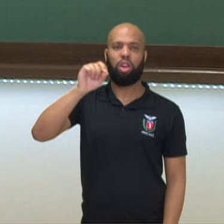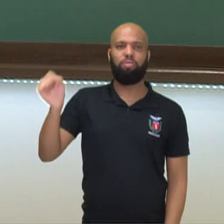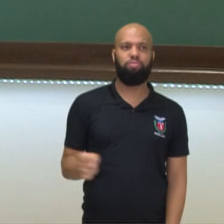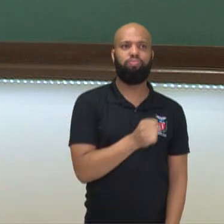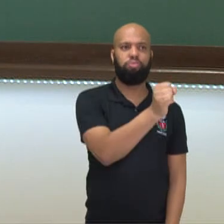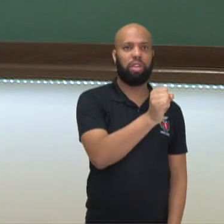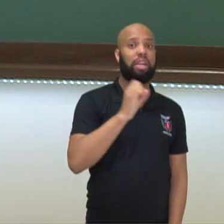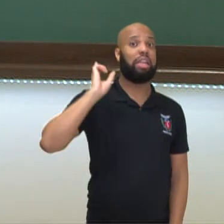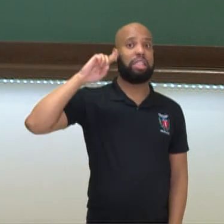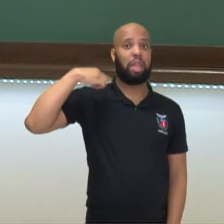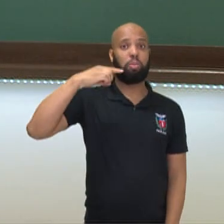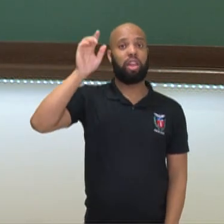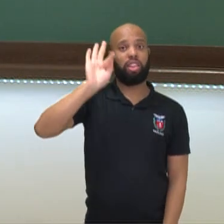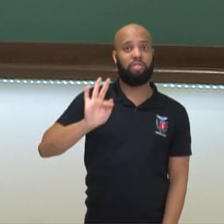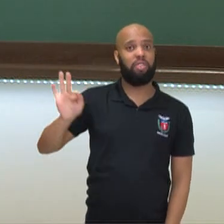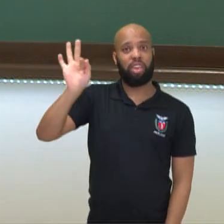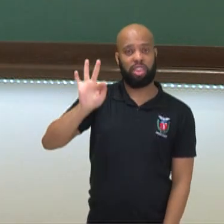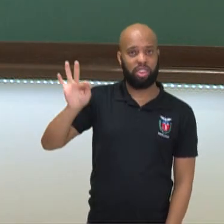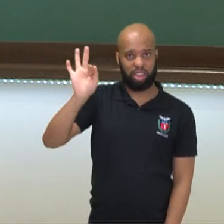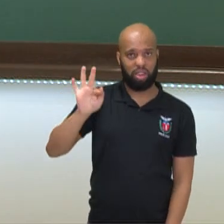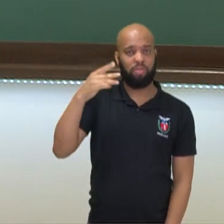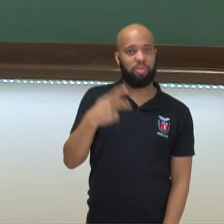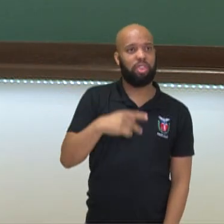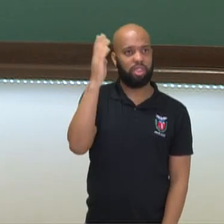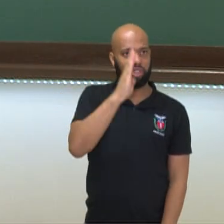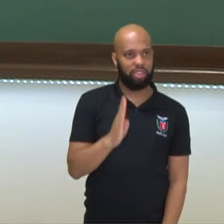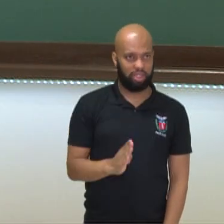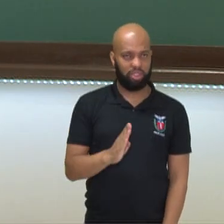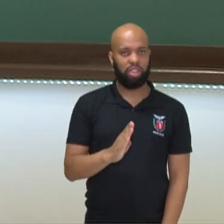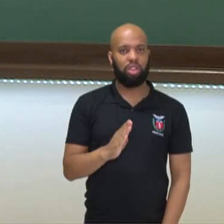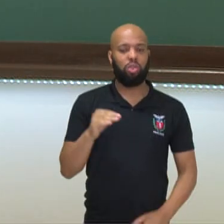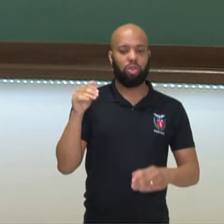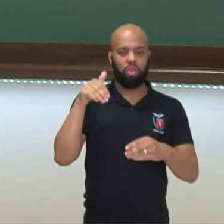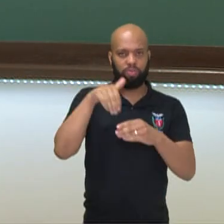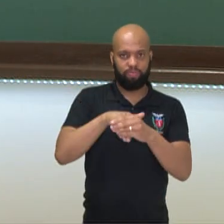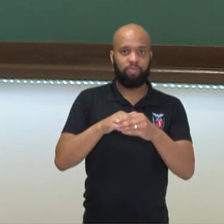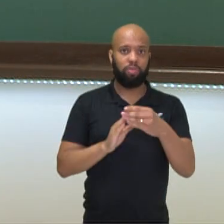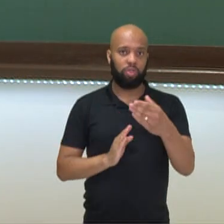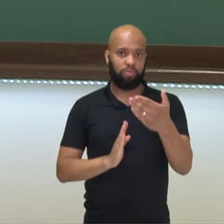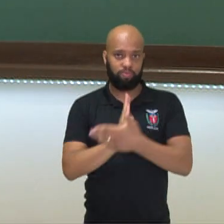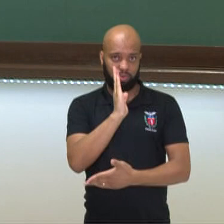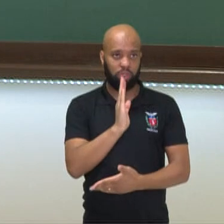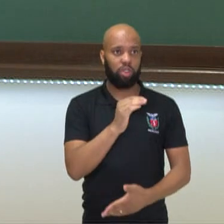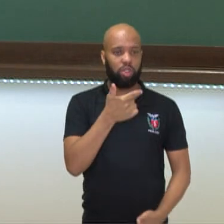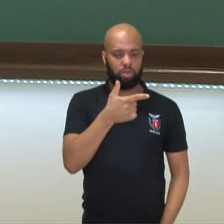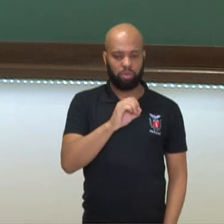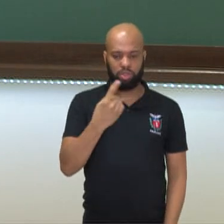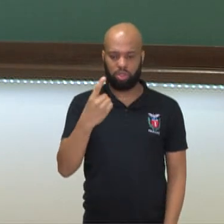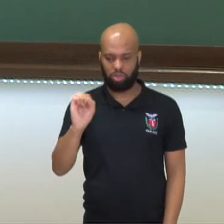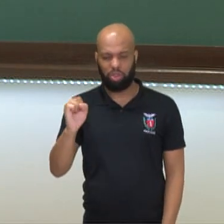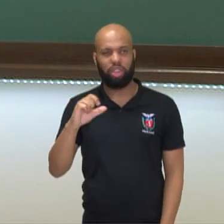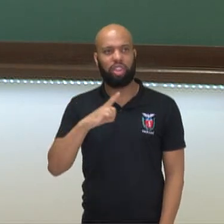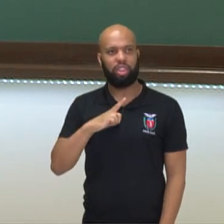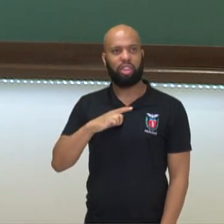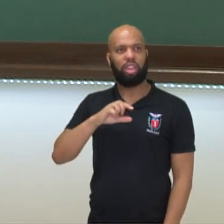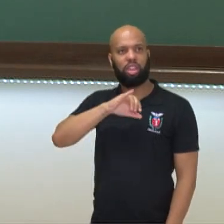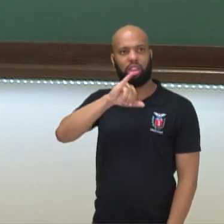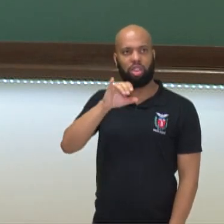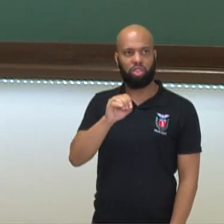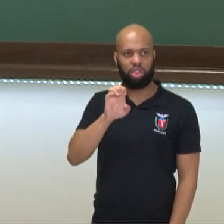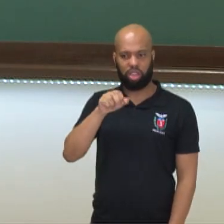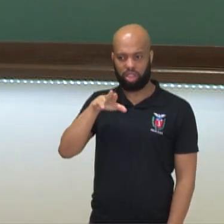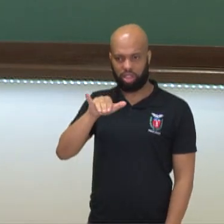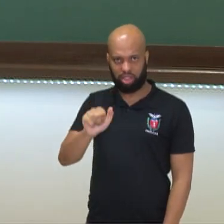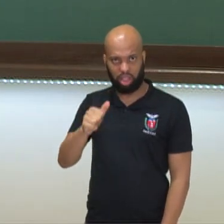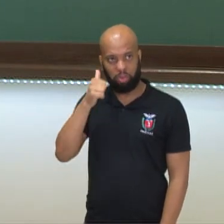eleita deputada federal no Brasil. Eleita em 2018. Então você tem aí a Joênia Wapichana, do seu lado direito.